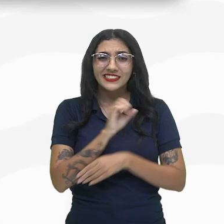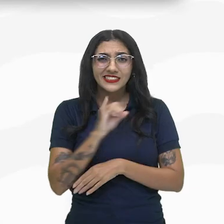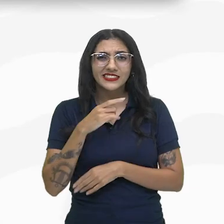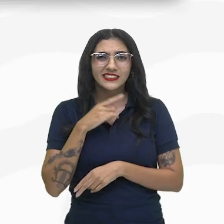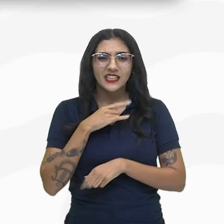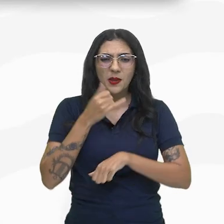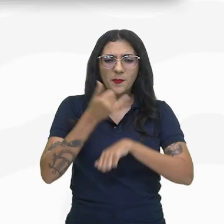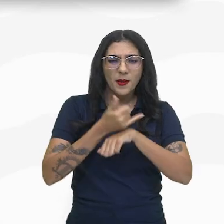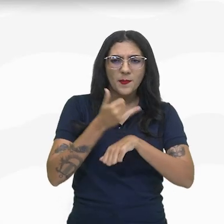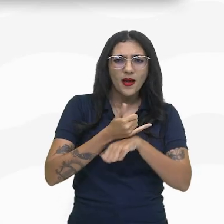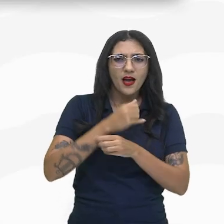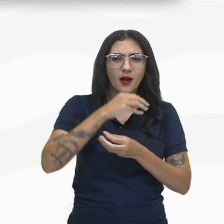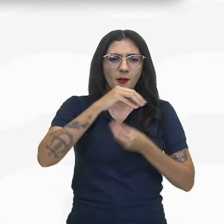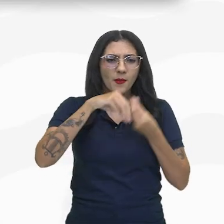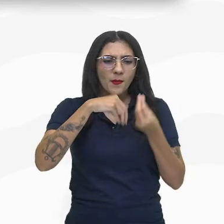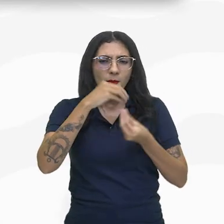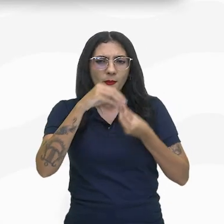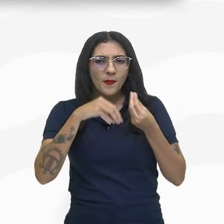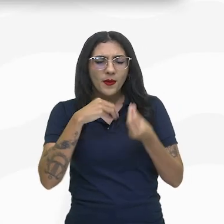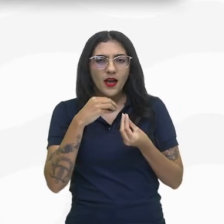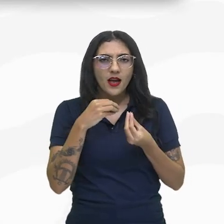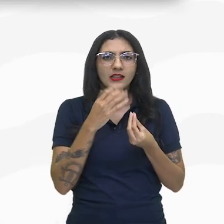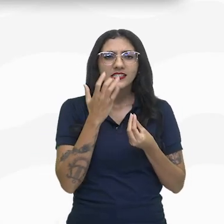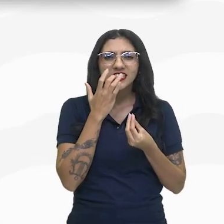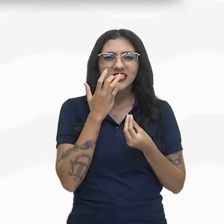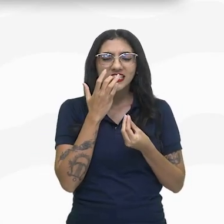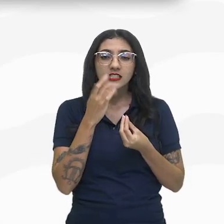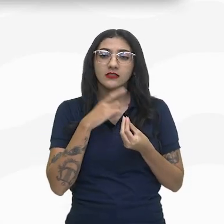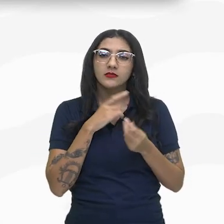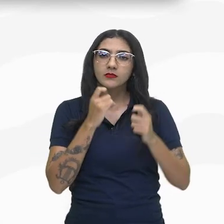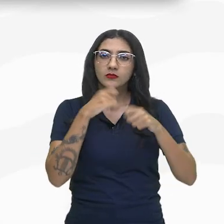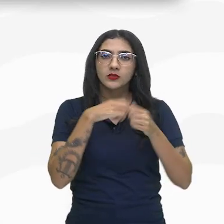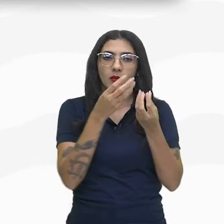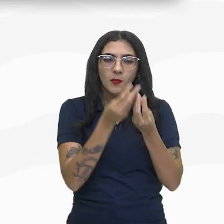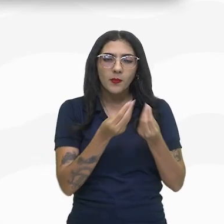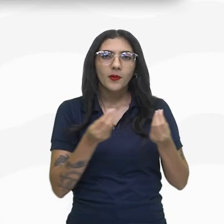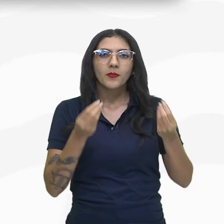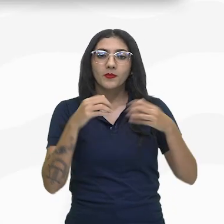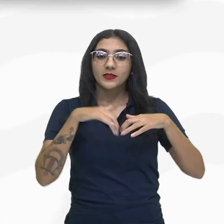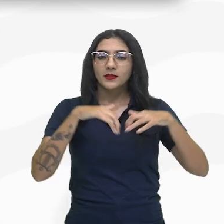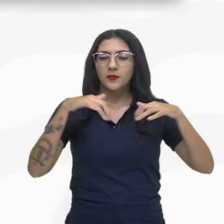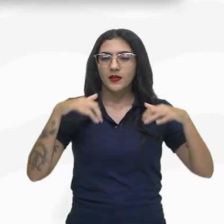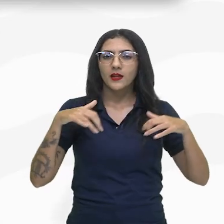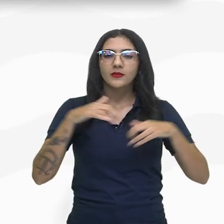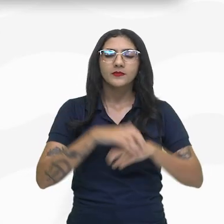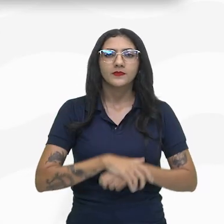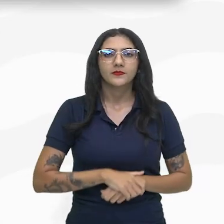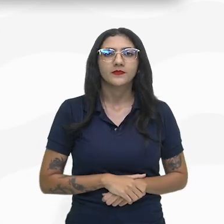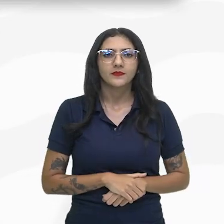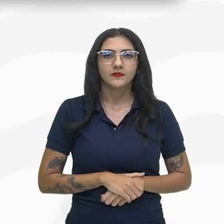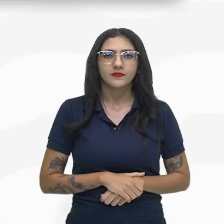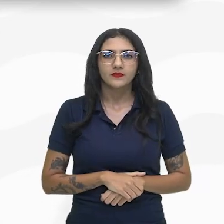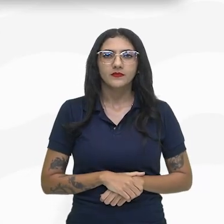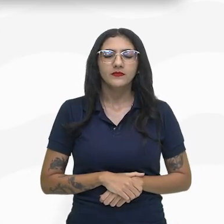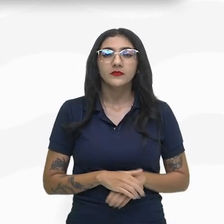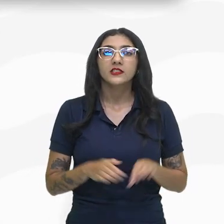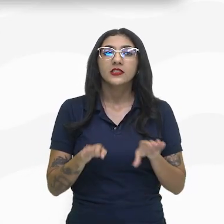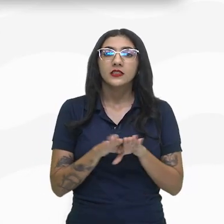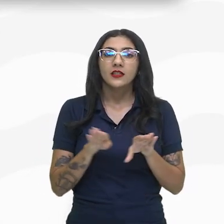misturado com plástico, por exemplo, eu posso usar um ímã para separar o metal do plástico. Além disso, a gente também pode